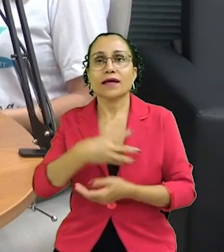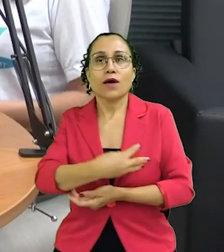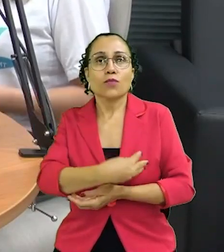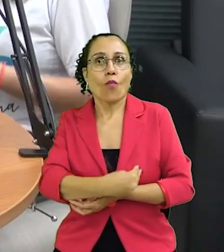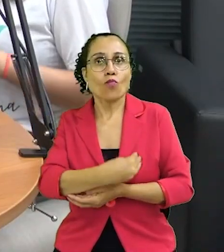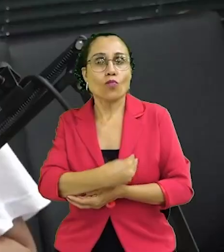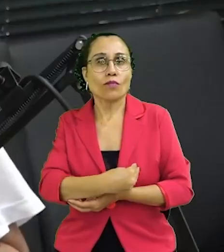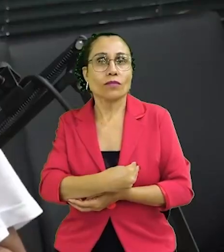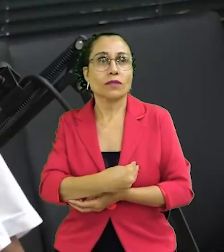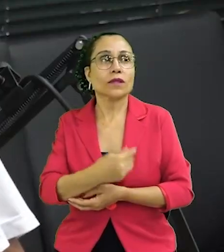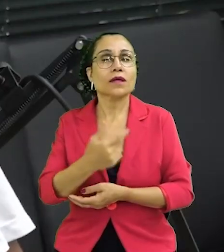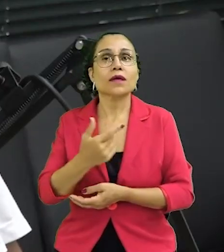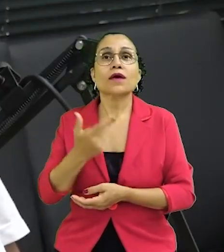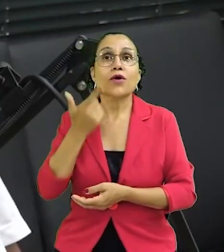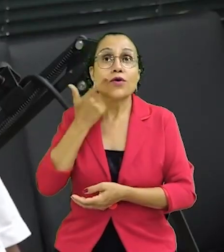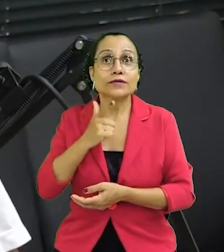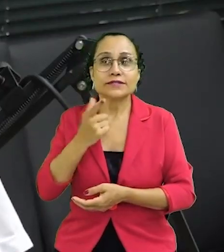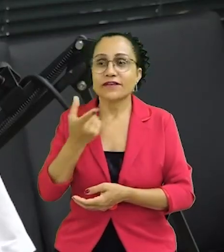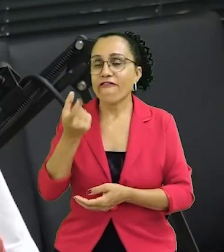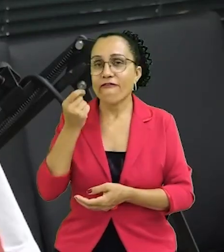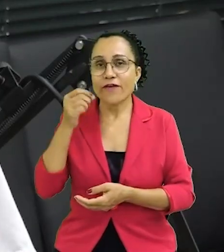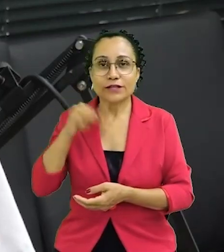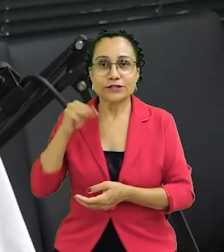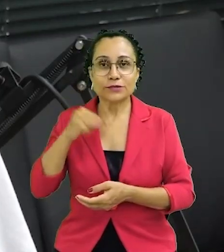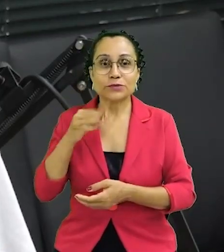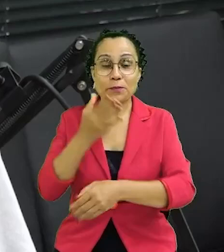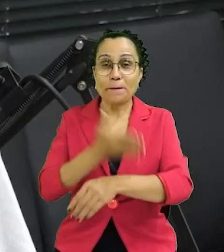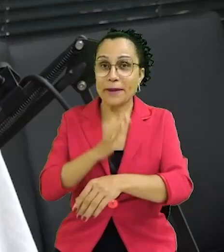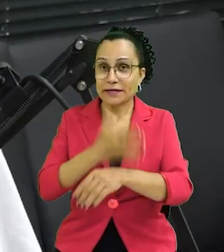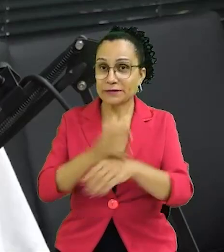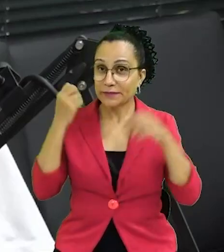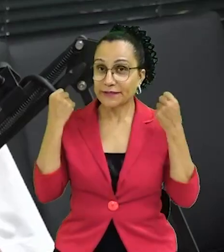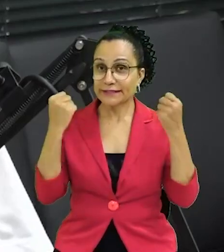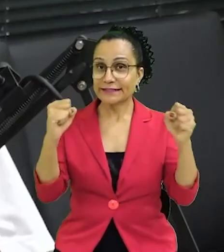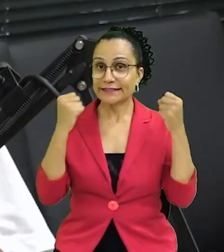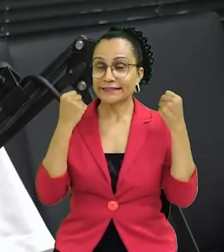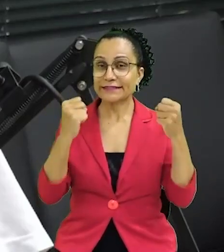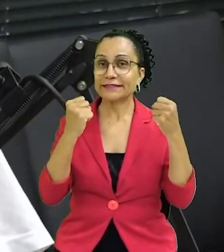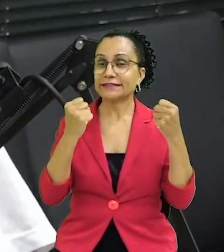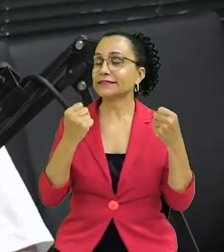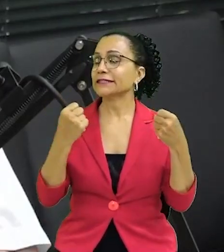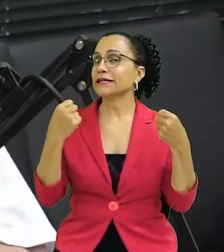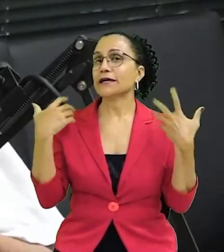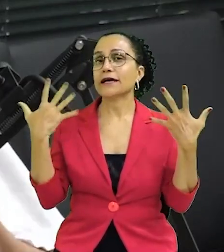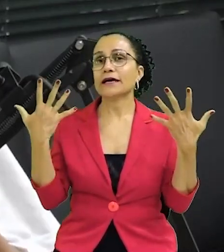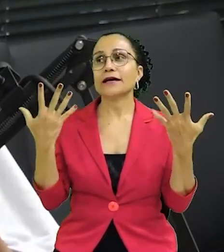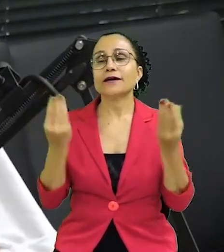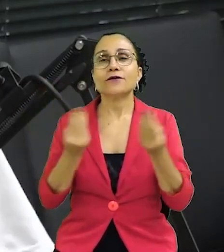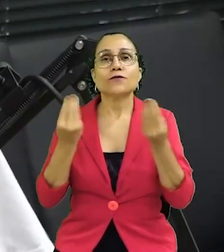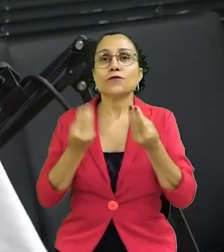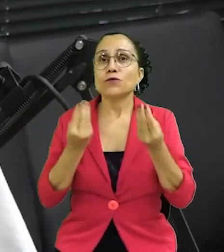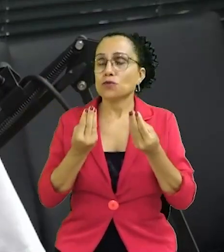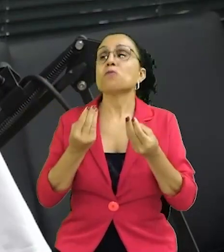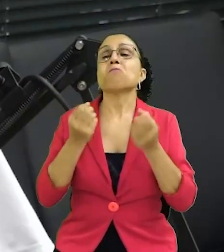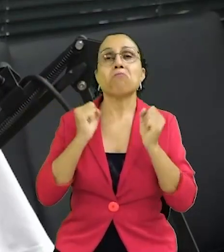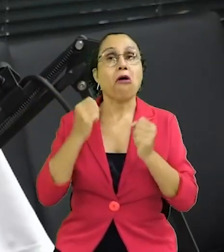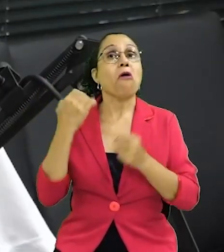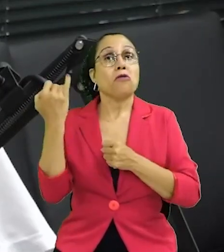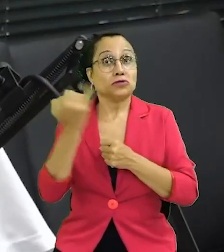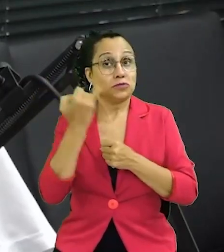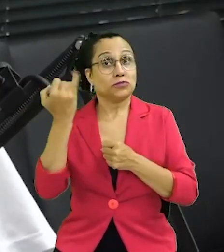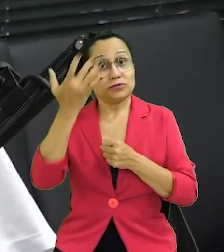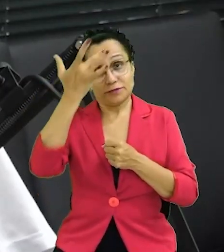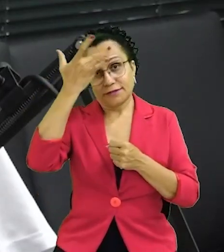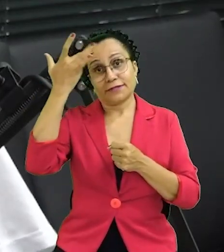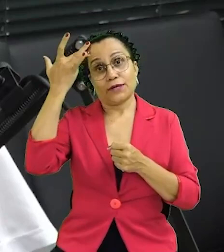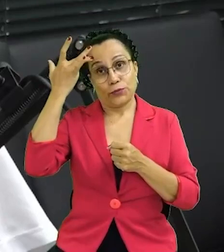amamentando, conseguir tirar 20 minutos do dia para praticar o exercício físico é absolutamente válido para a saúde